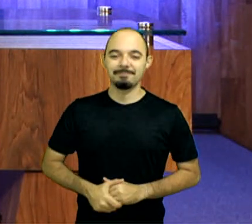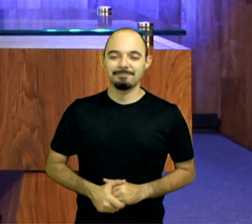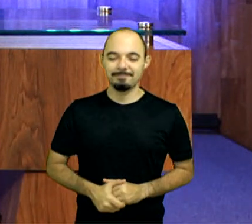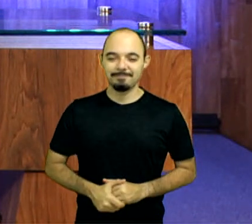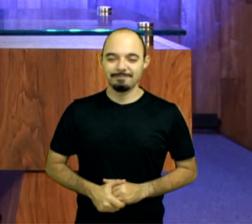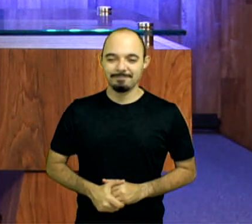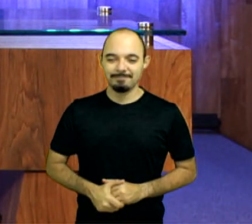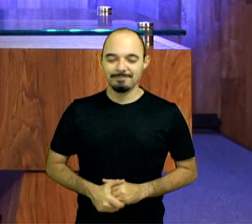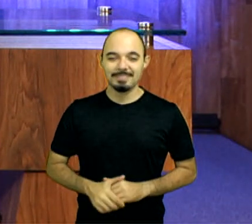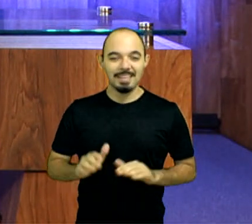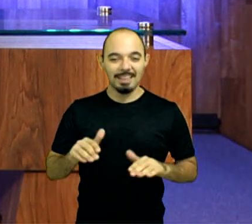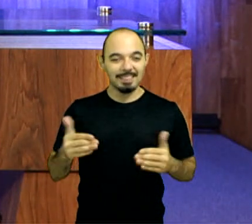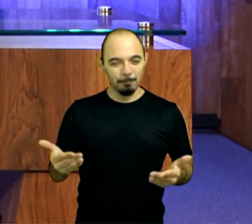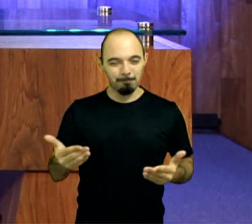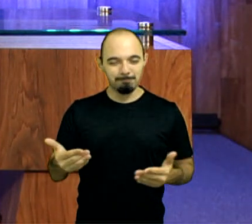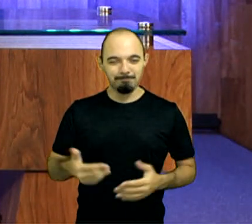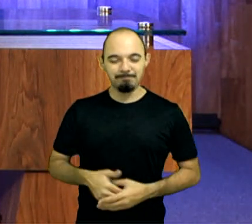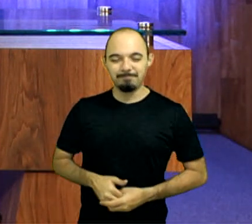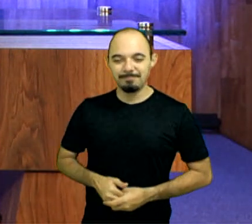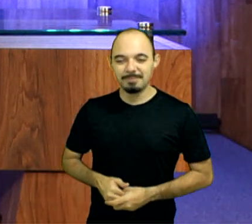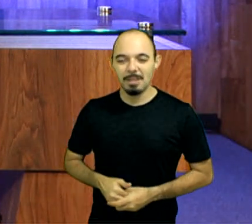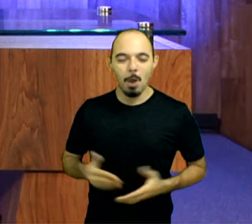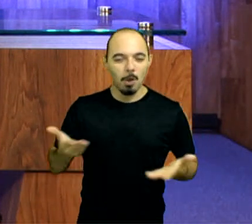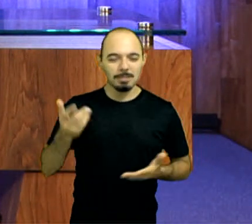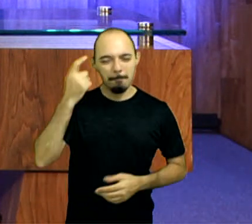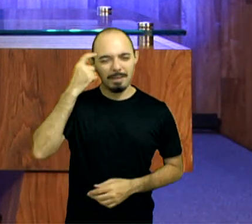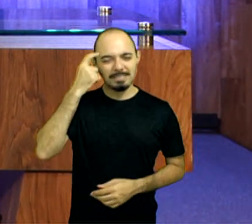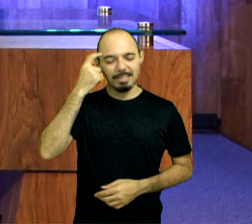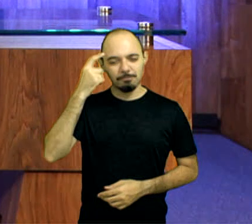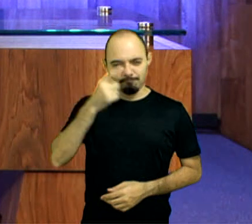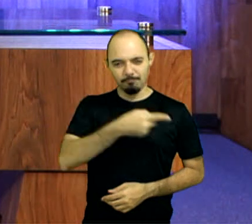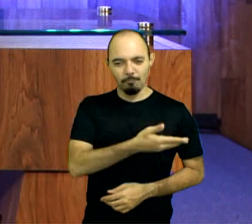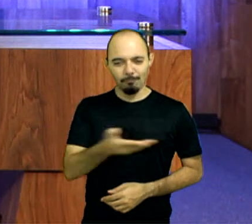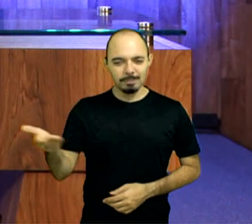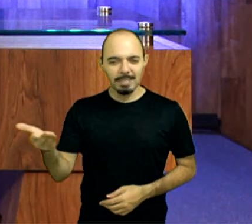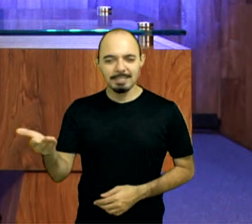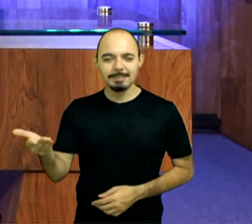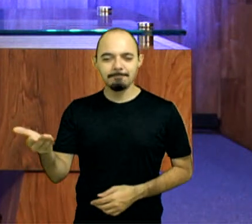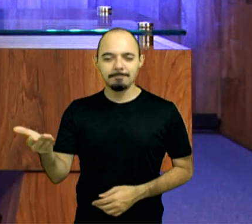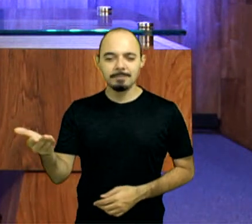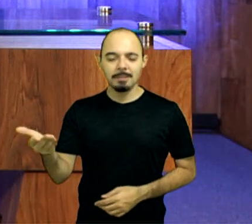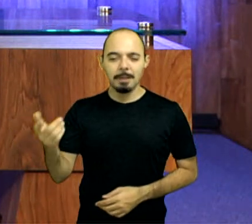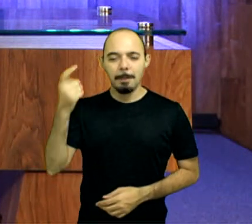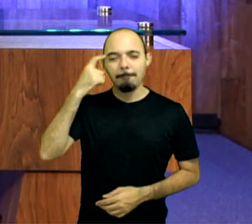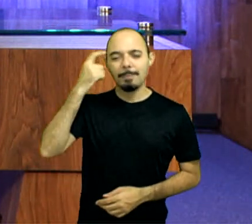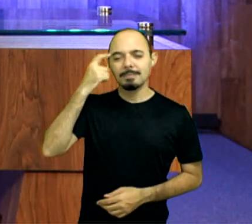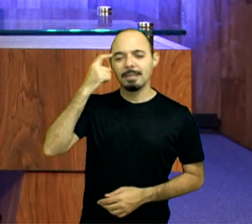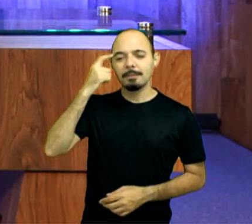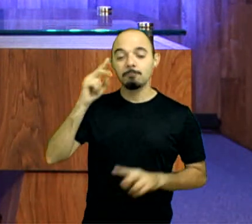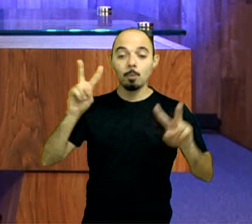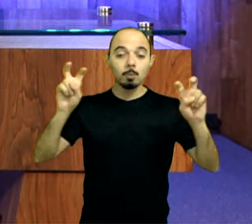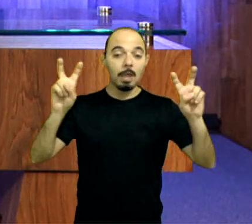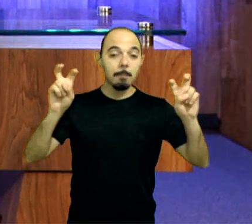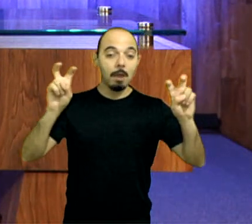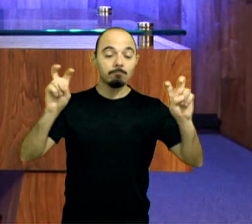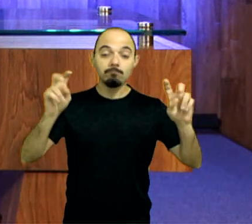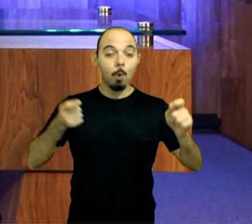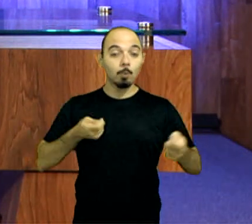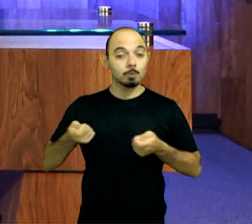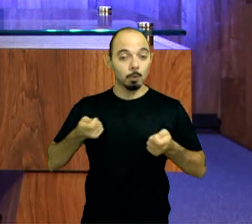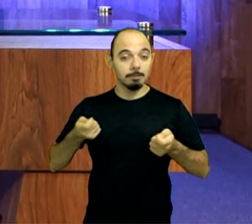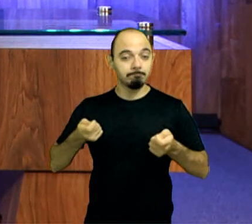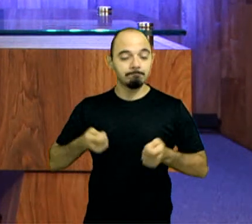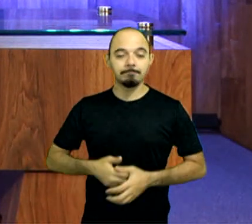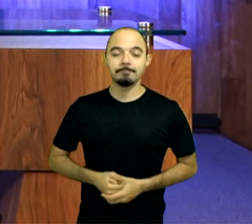Queridos, hoje eu estava pensando em vocês e me veio esse tema, domínio próprio. Eu selecionei aqui